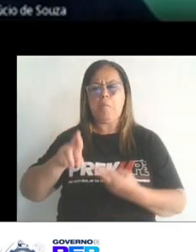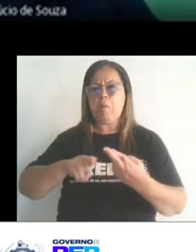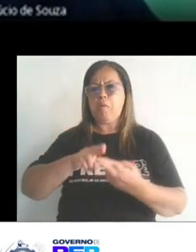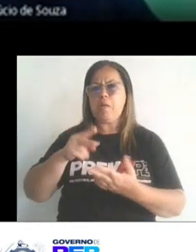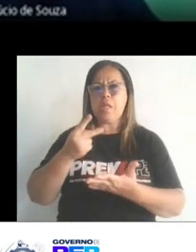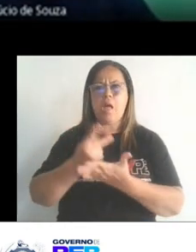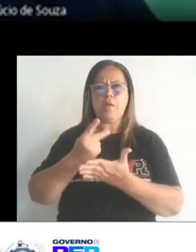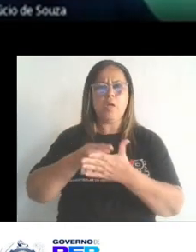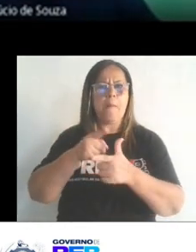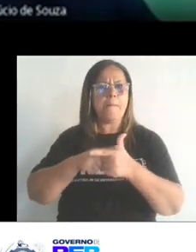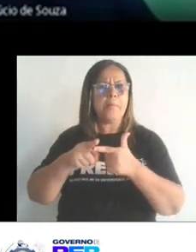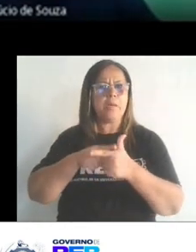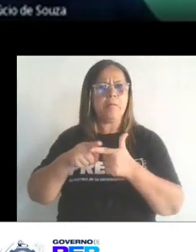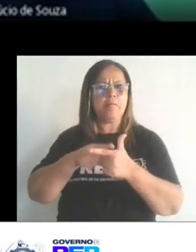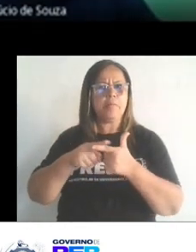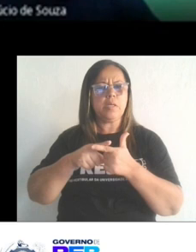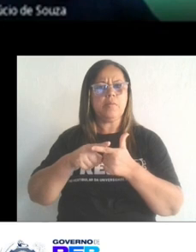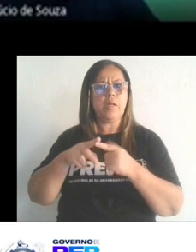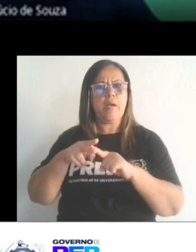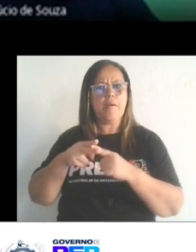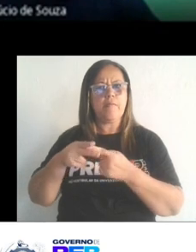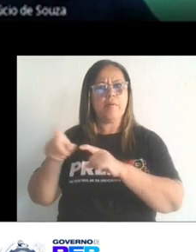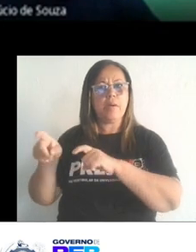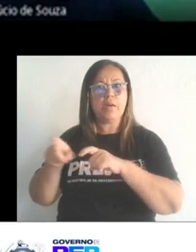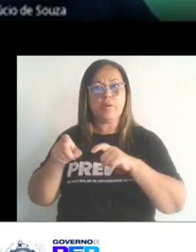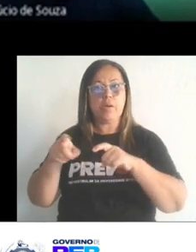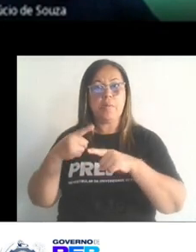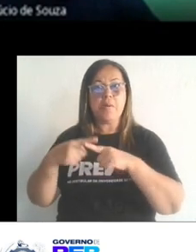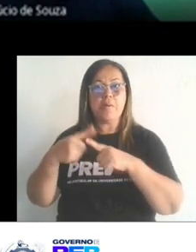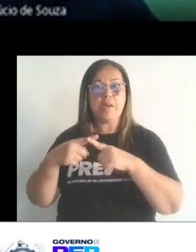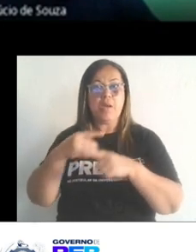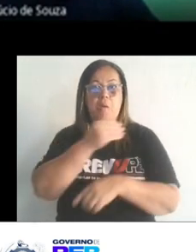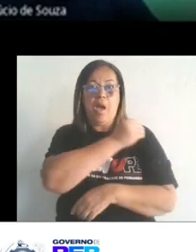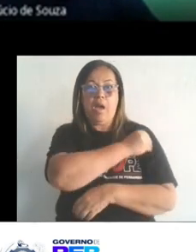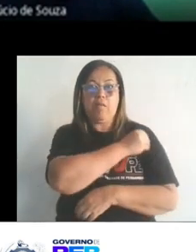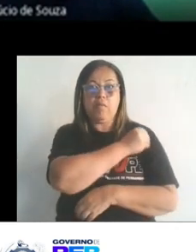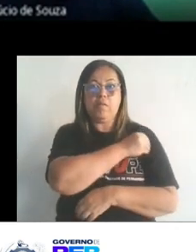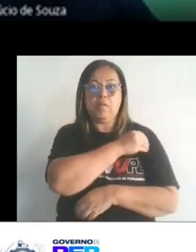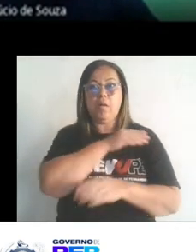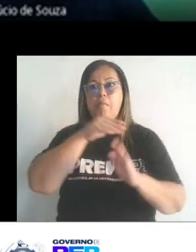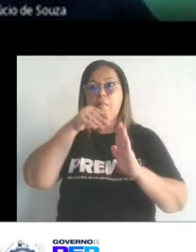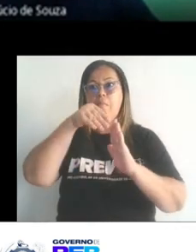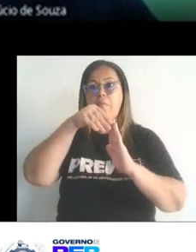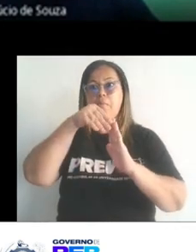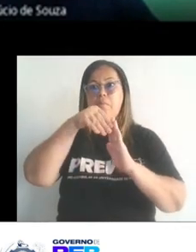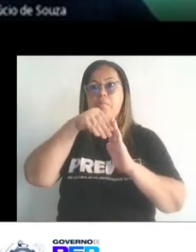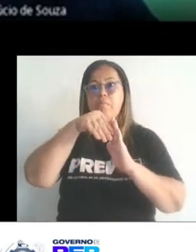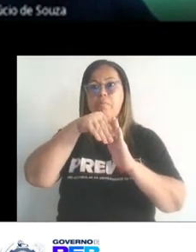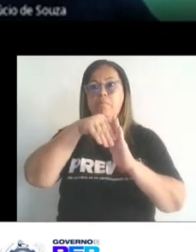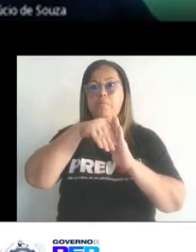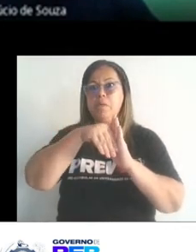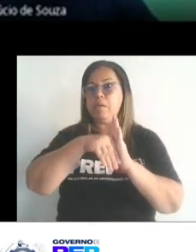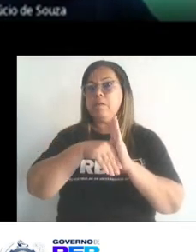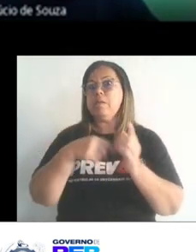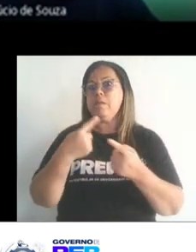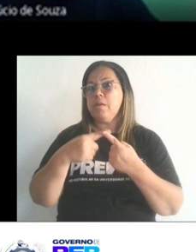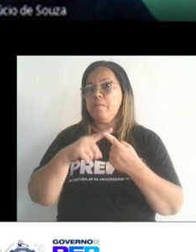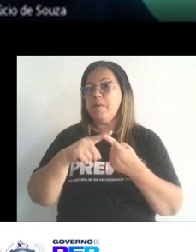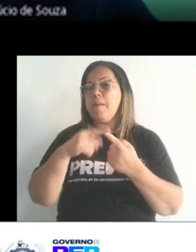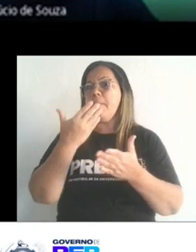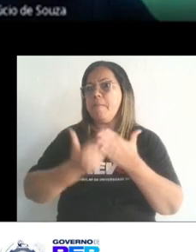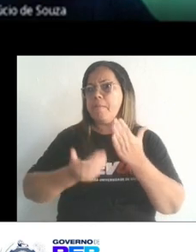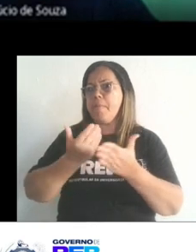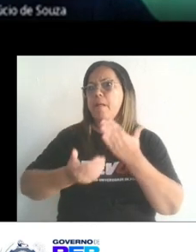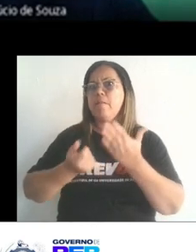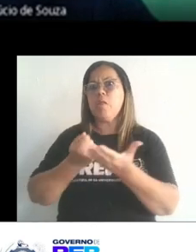agrária sua principal riqueza o algodão vinha enfrentando queda de preço e perda de computadores no